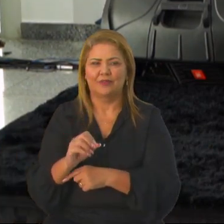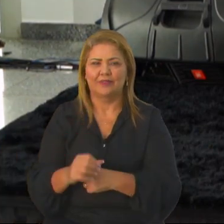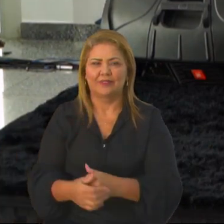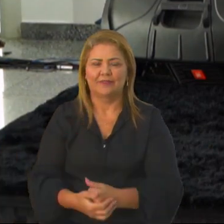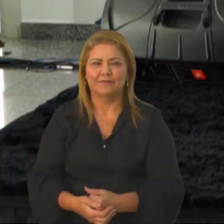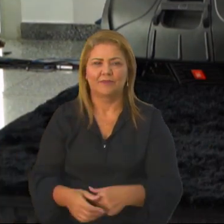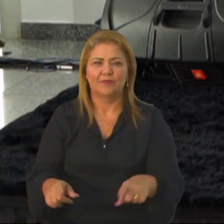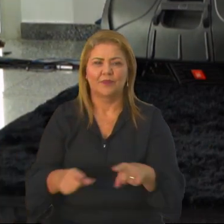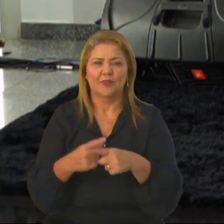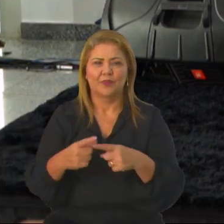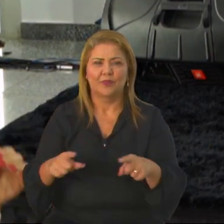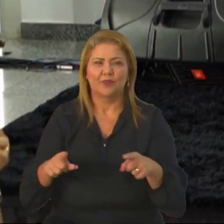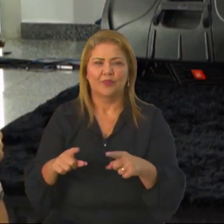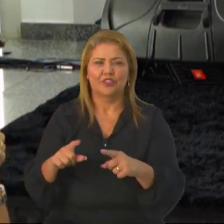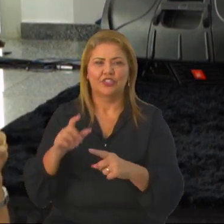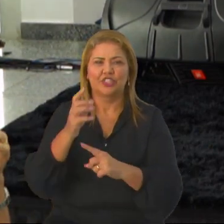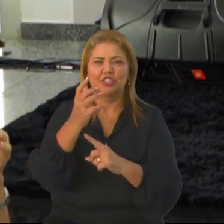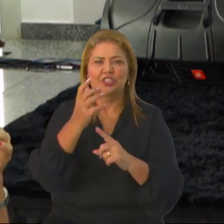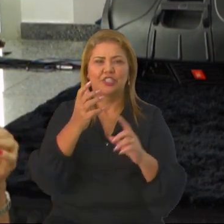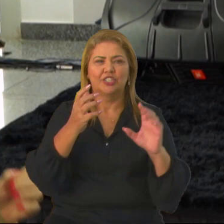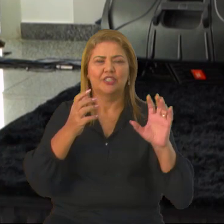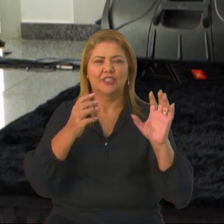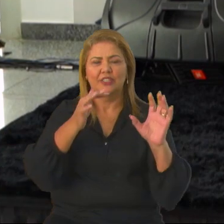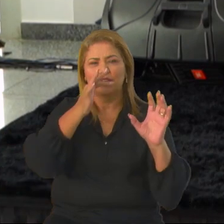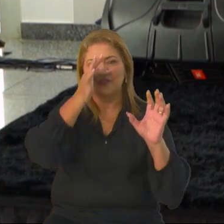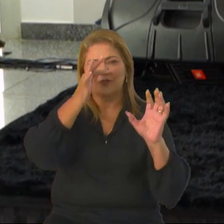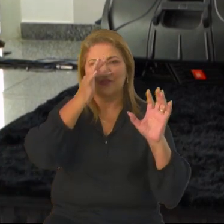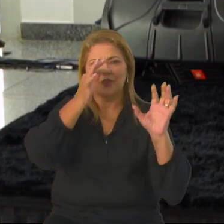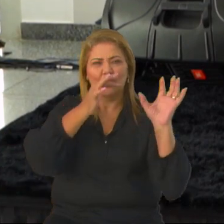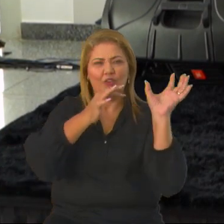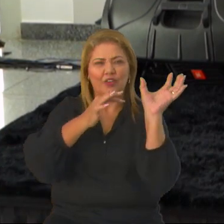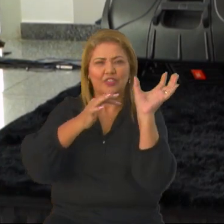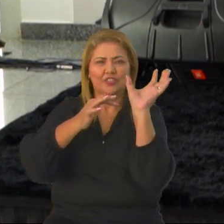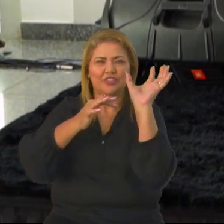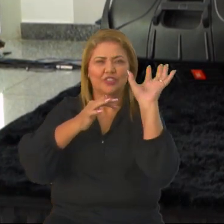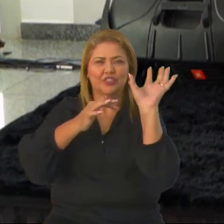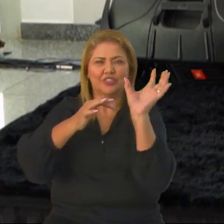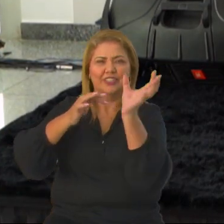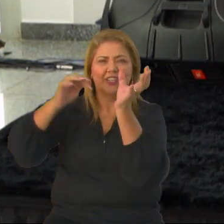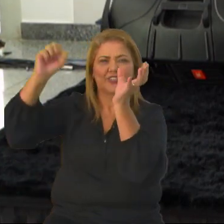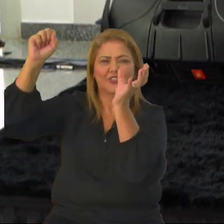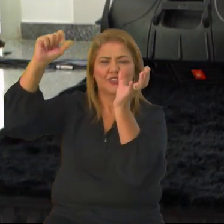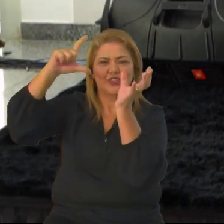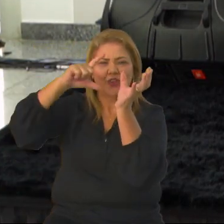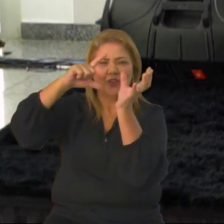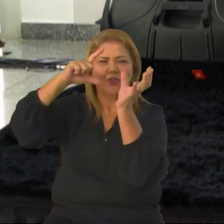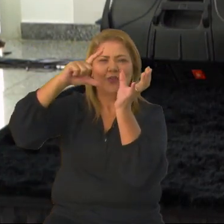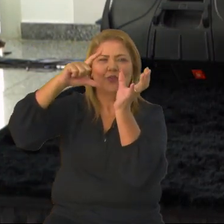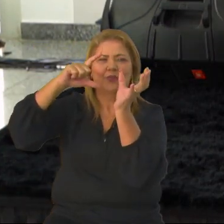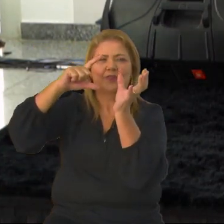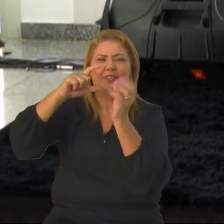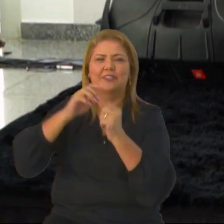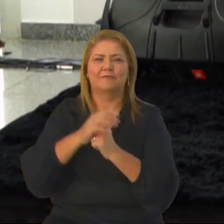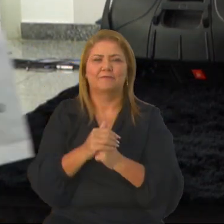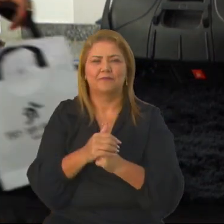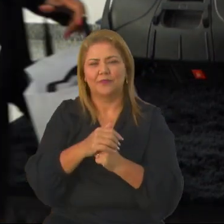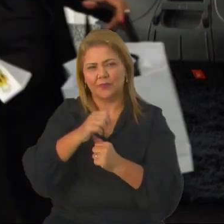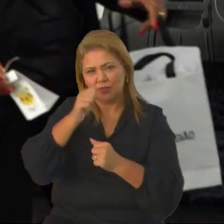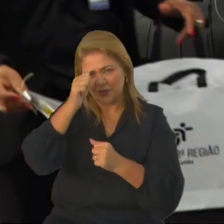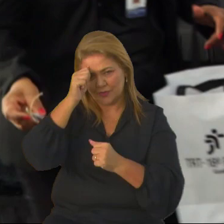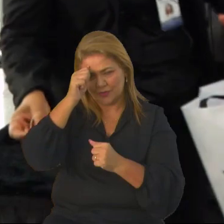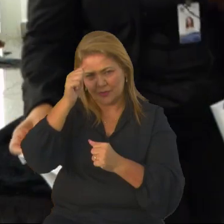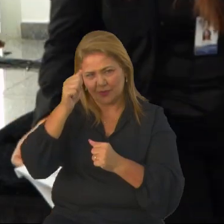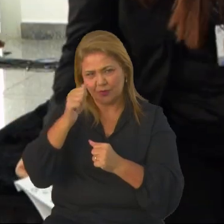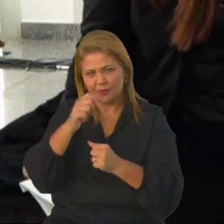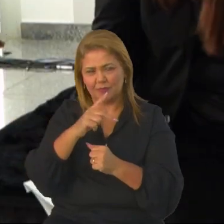a música Girassol, composição de Bino Farias, Lazão, Da Gama, Tony Garrido e Pedro Luiz.